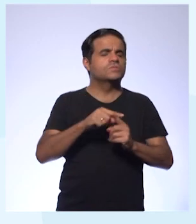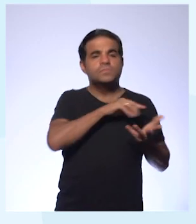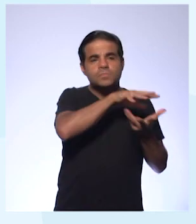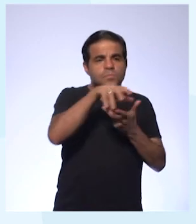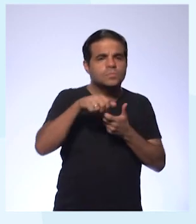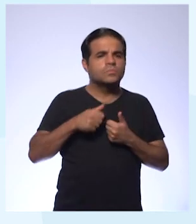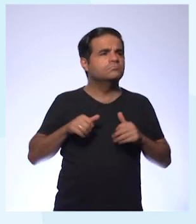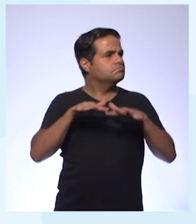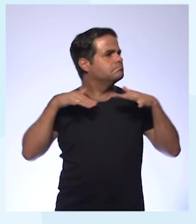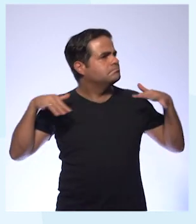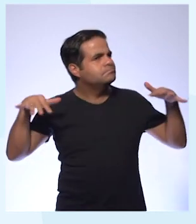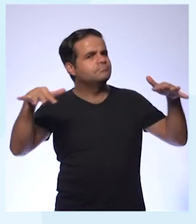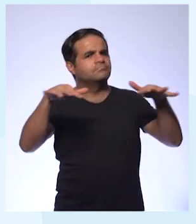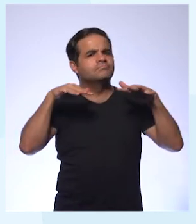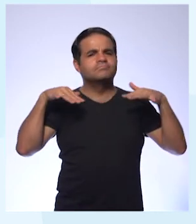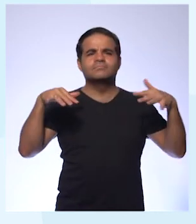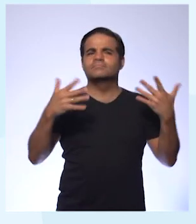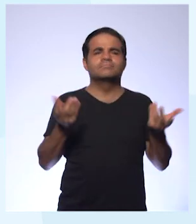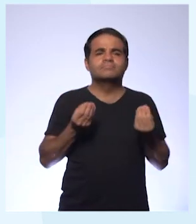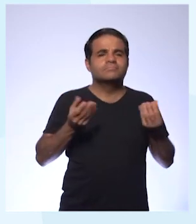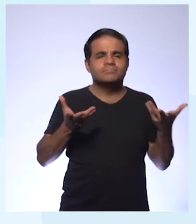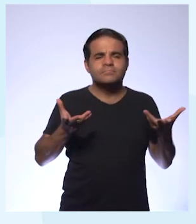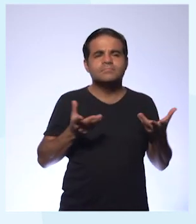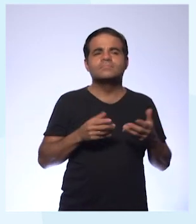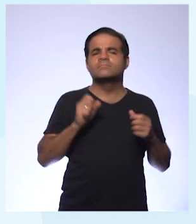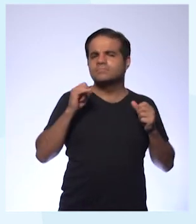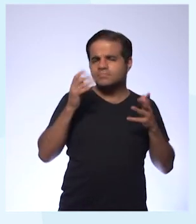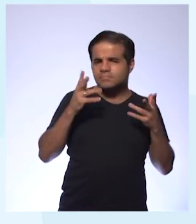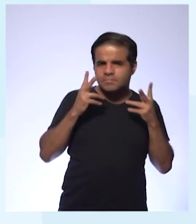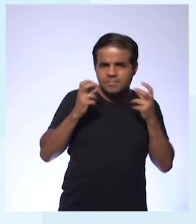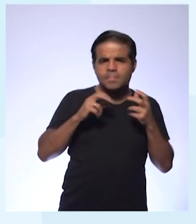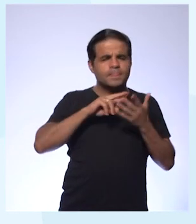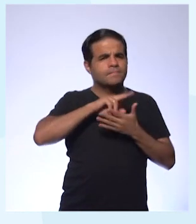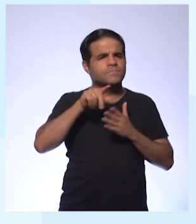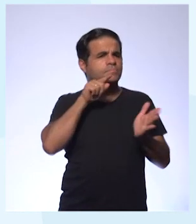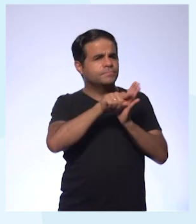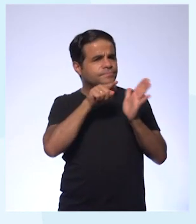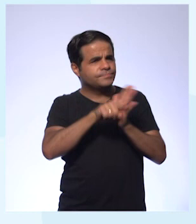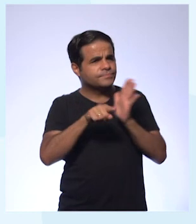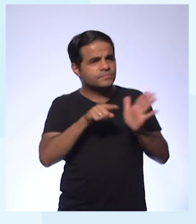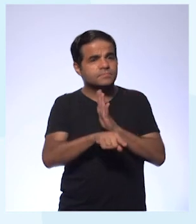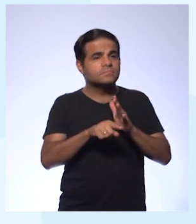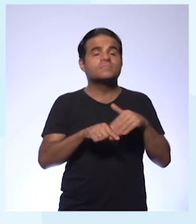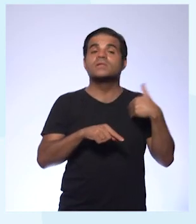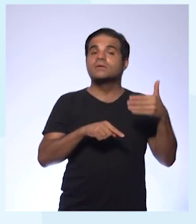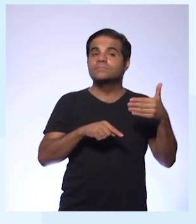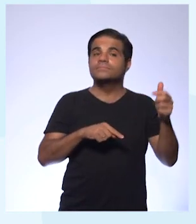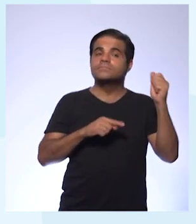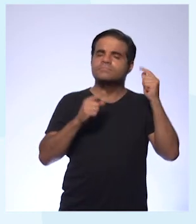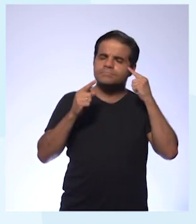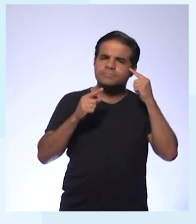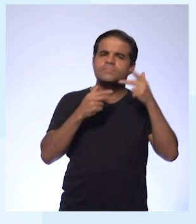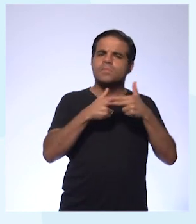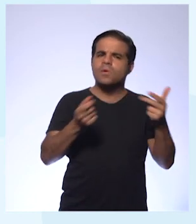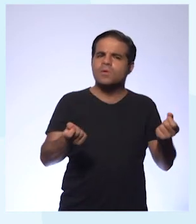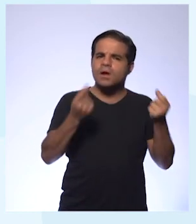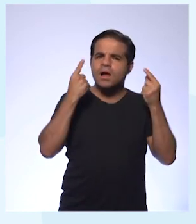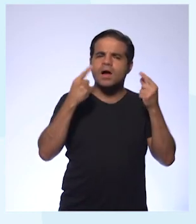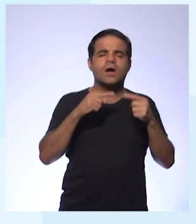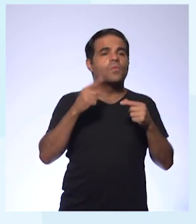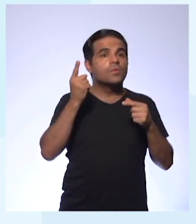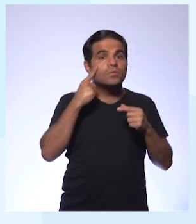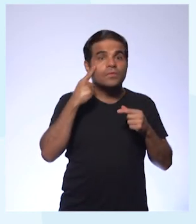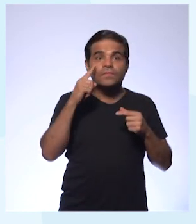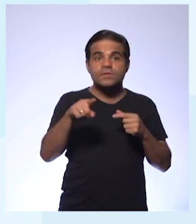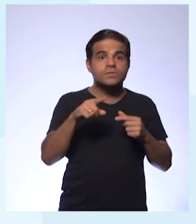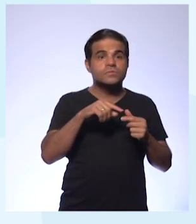que me rodeia? Se liga nessa, gente. Se liga. Tem várias perguntas a ser feitas. E aí, foi uma coisa incrível. Quando eu vi